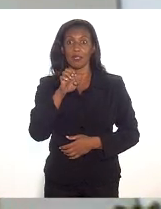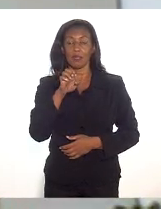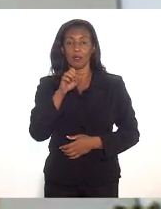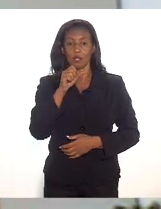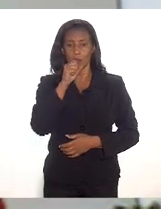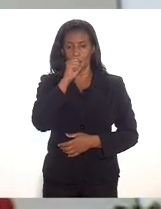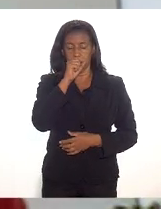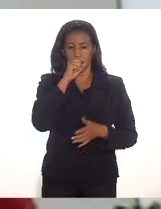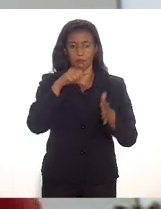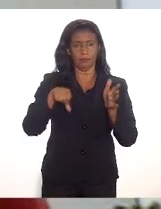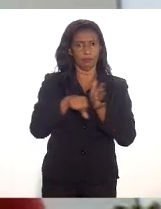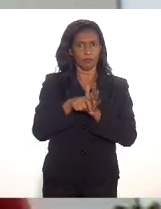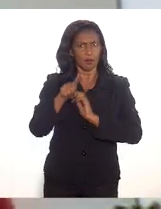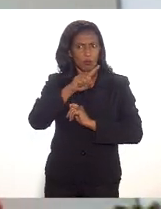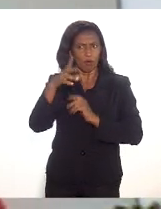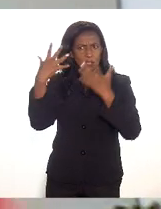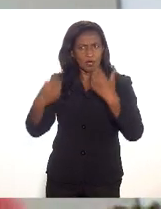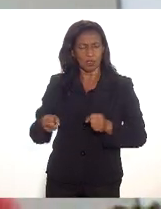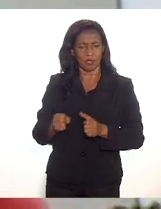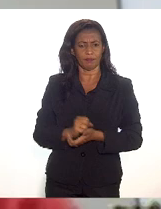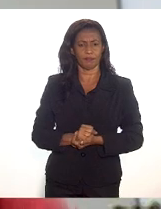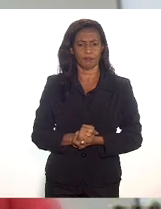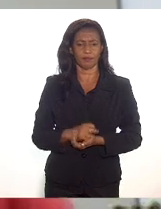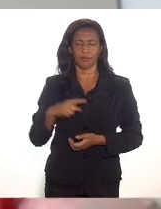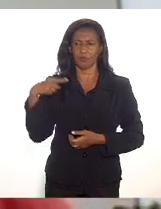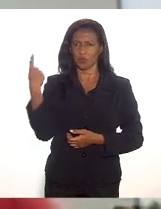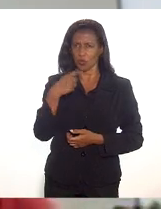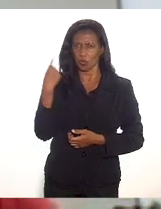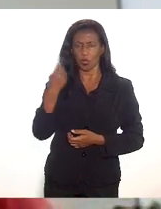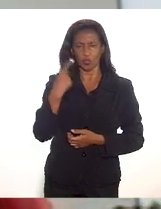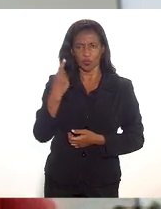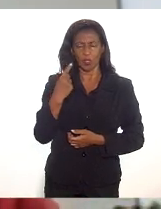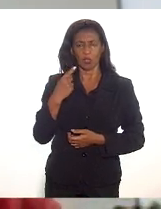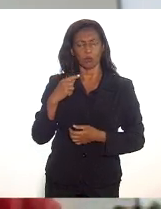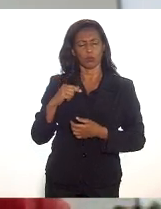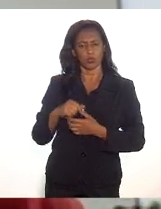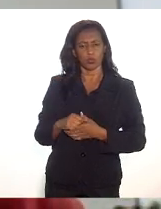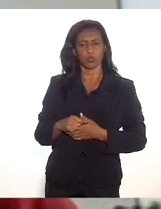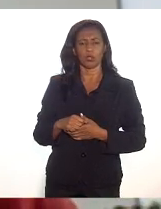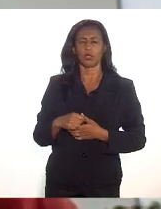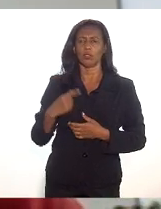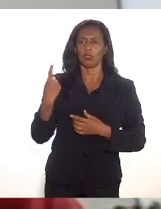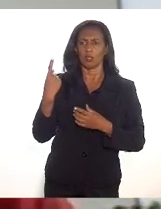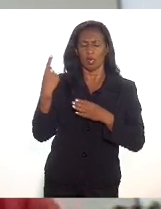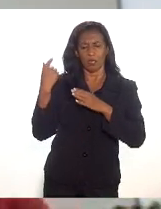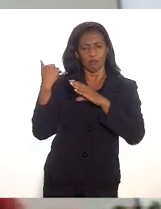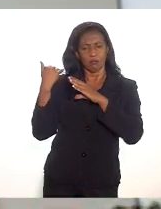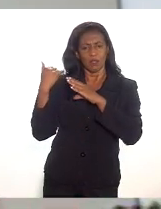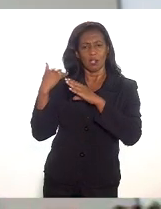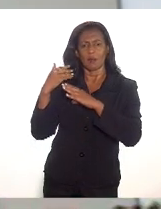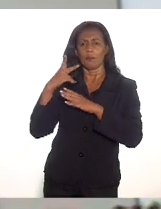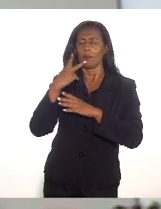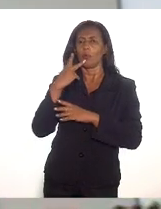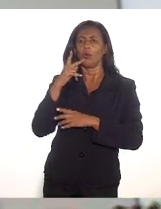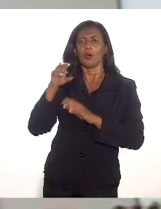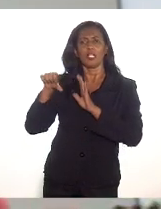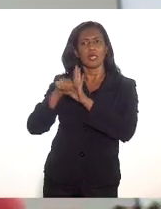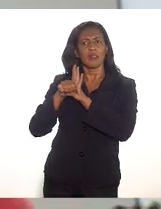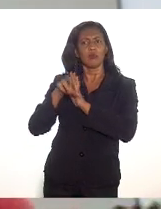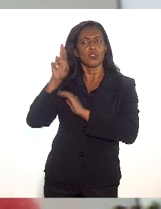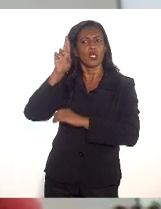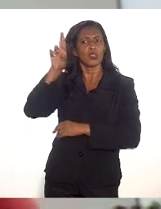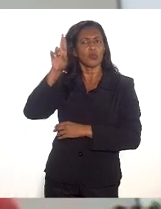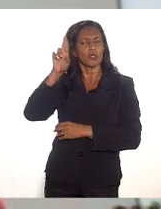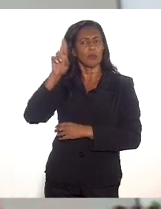isso é inaceitável, e nós vamos denunciar o governador por crime de responsabilidade. E queremos fazer